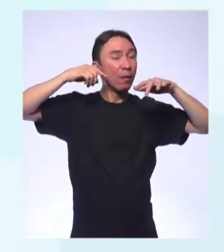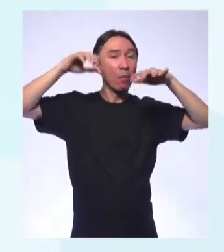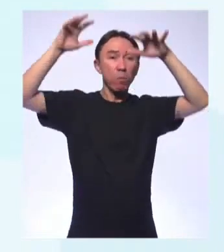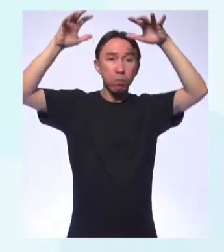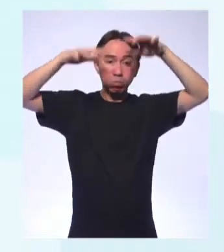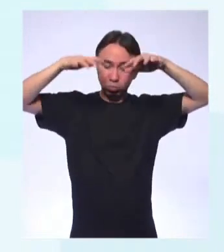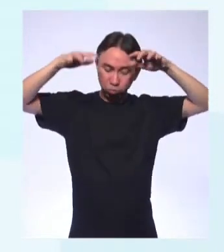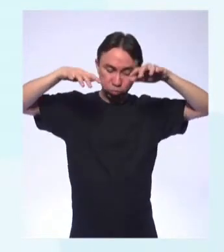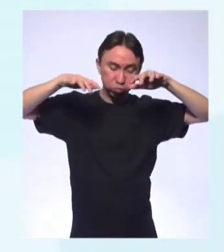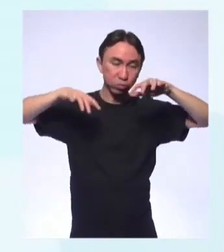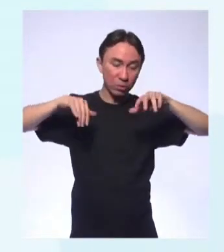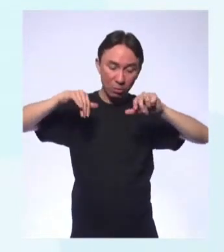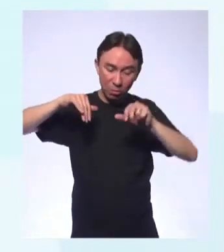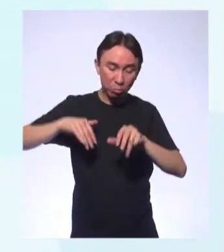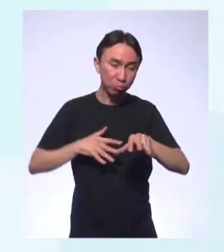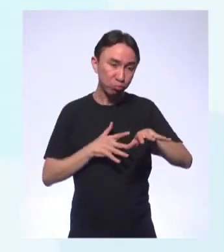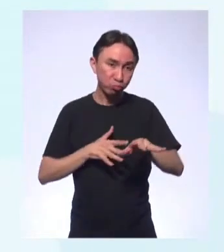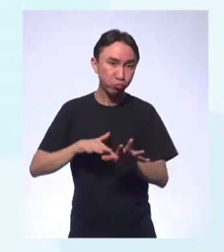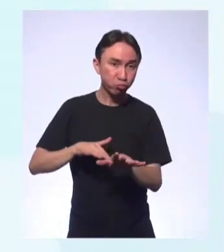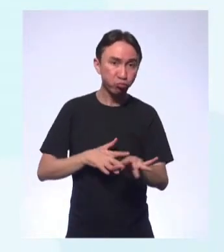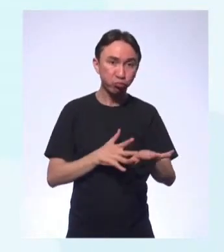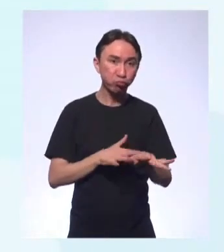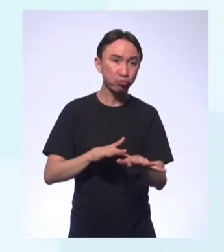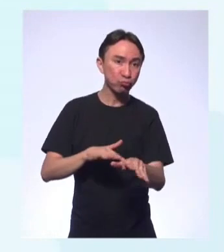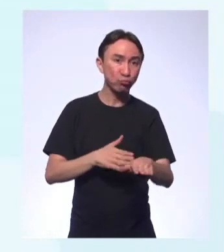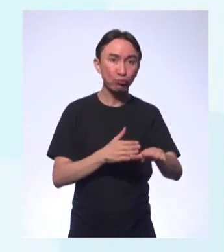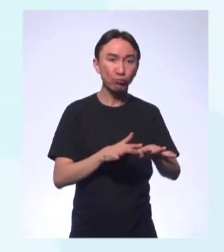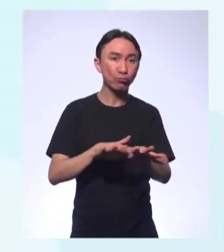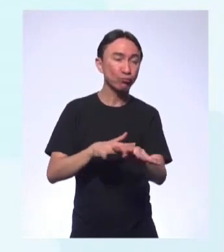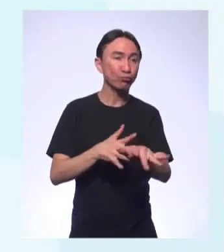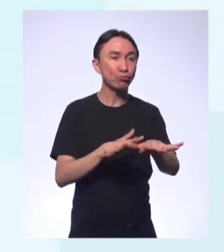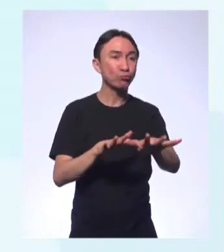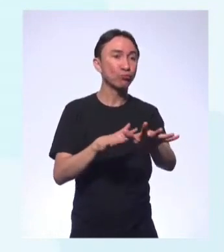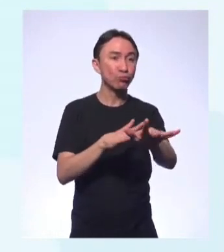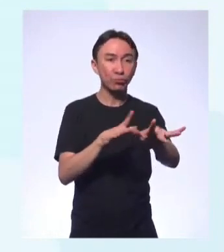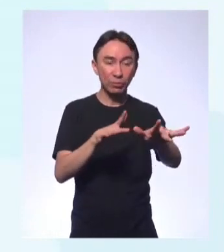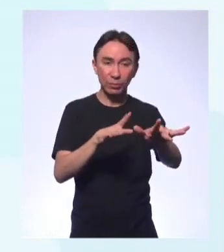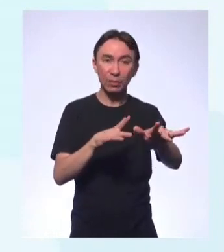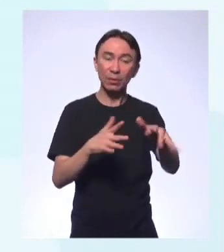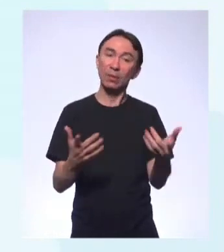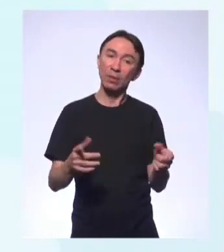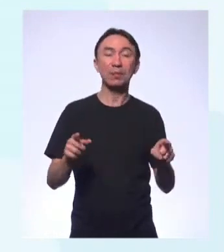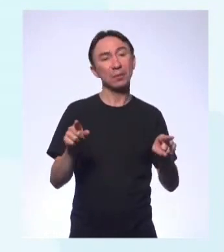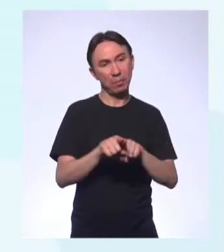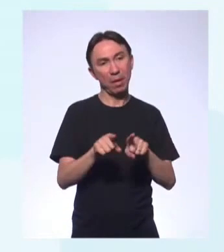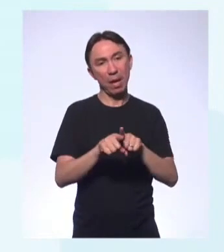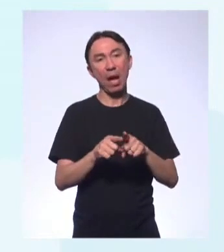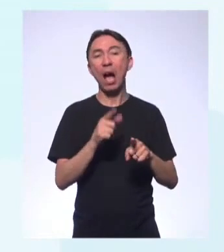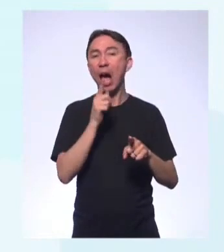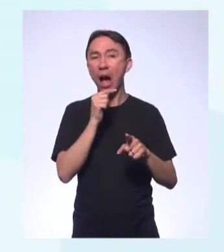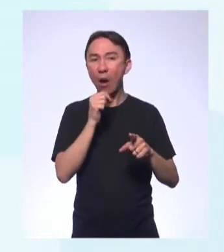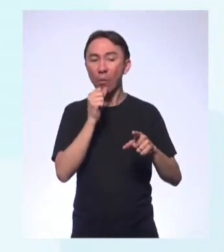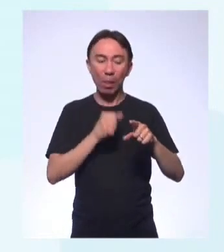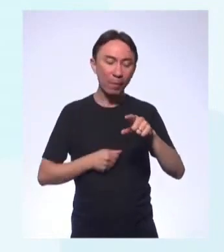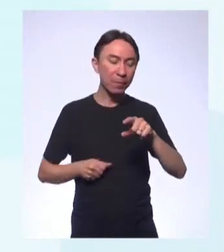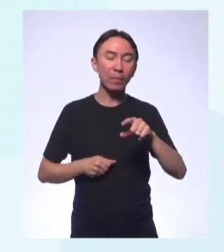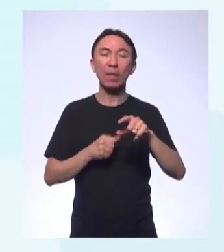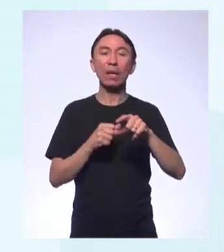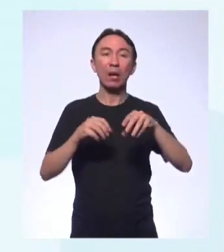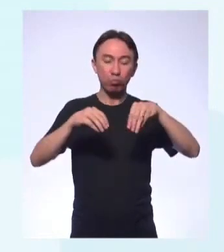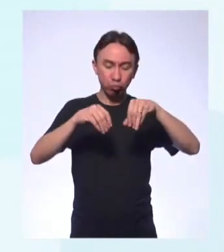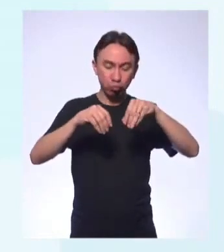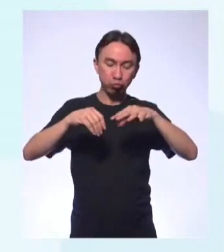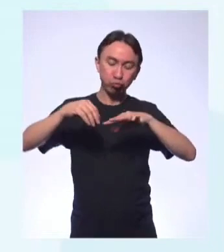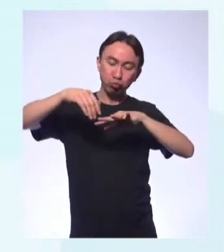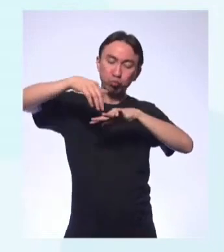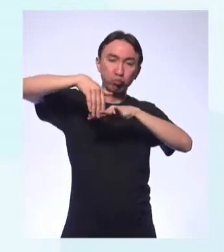no solo, nos mares, etc. e tal. Portanto, ocorre aqui a infiltração dessa água no solo, parte dela vai